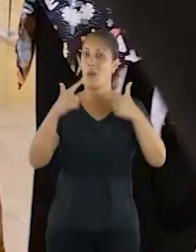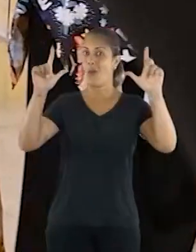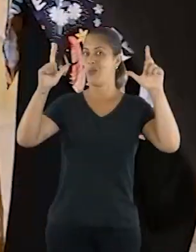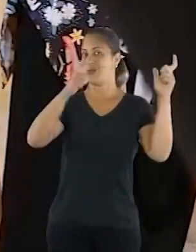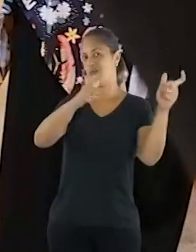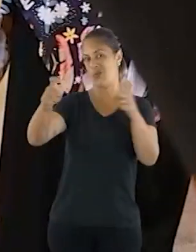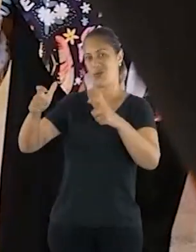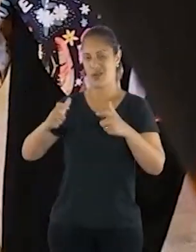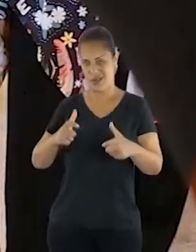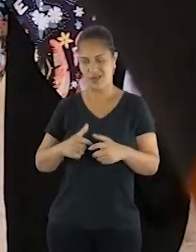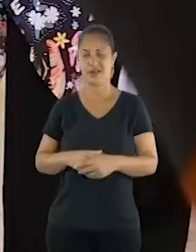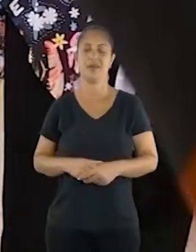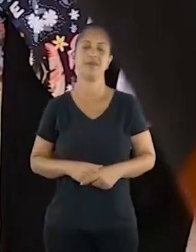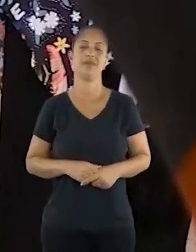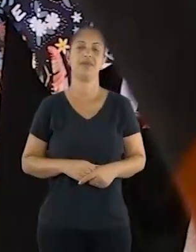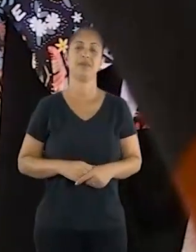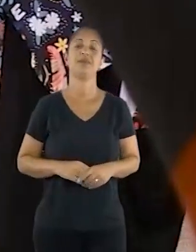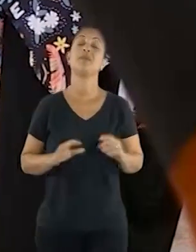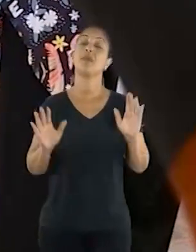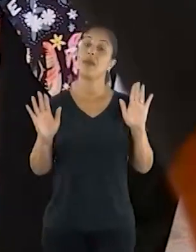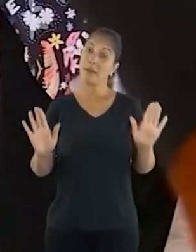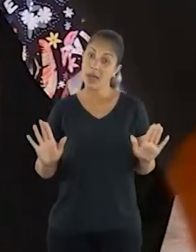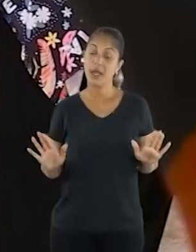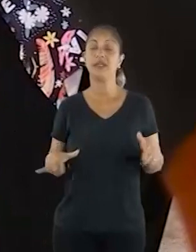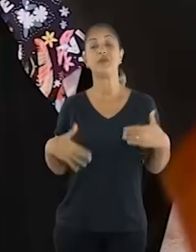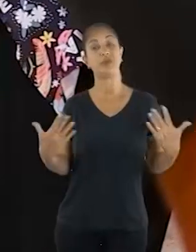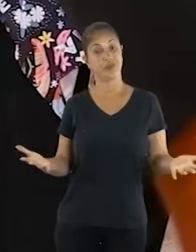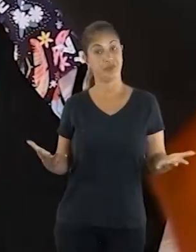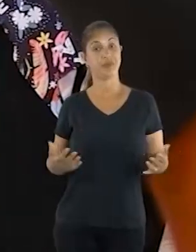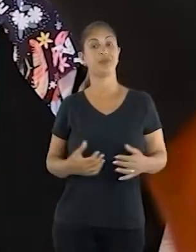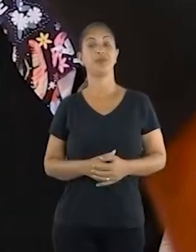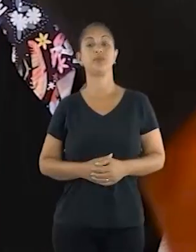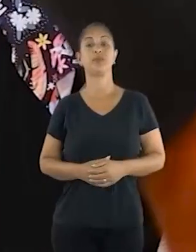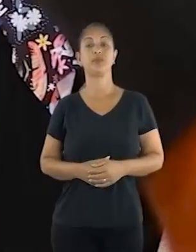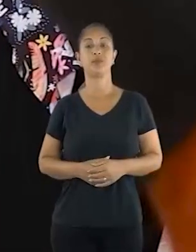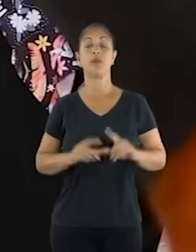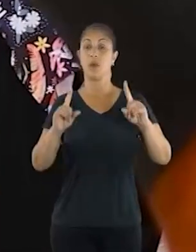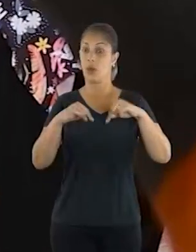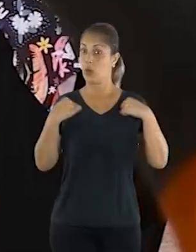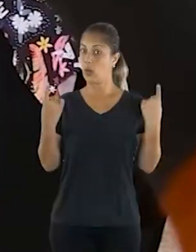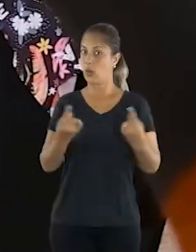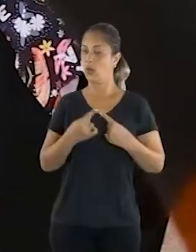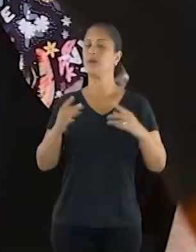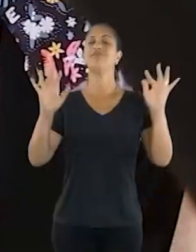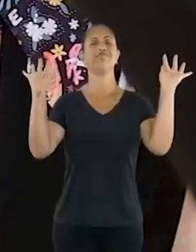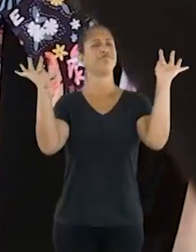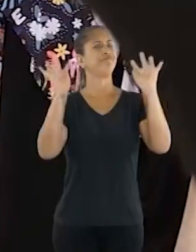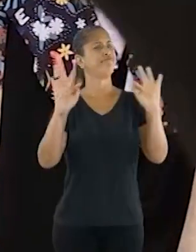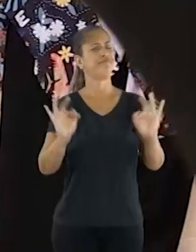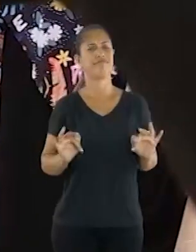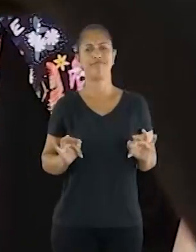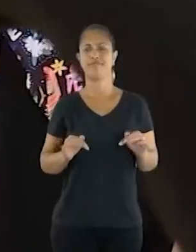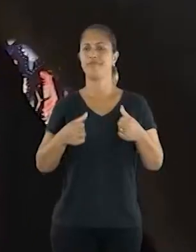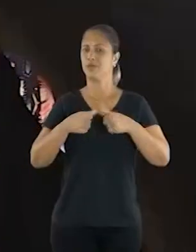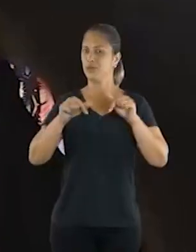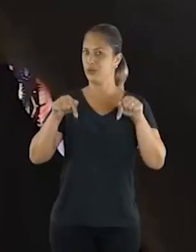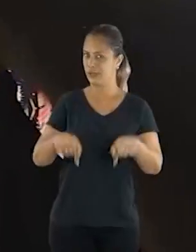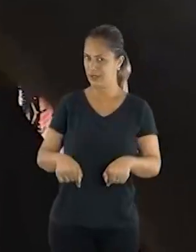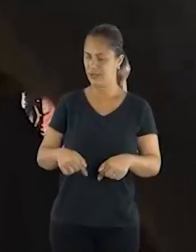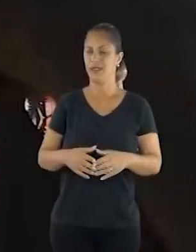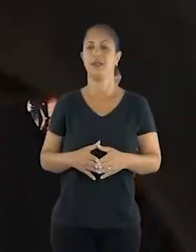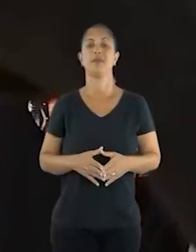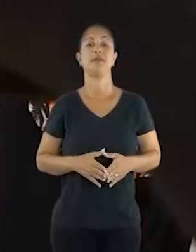outros lugares, né? Mas, enfim, a gente está muito feliz de estar aqui no